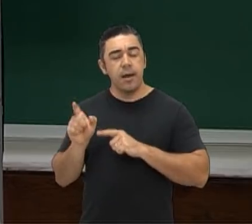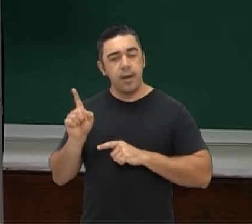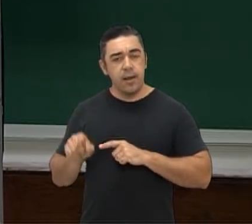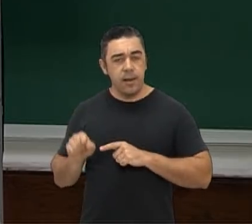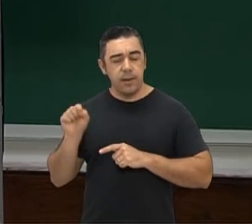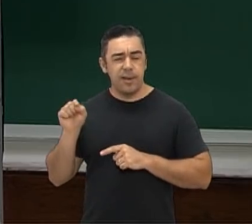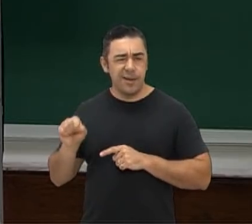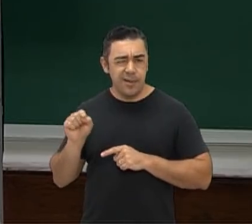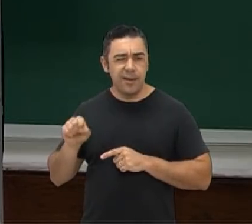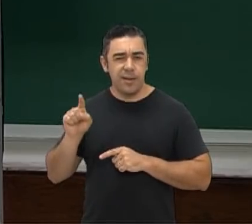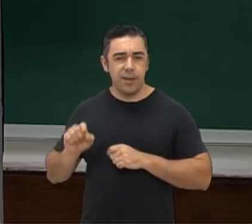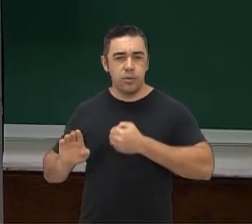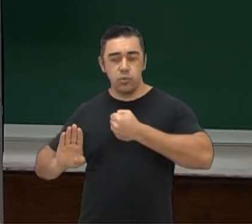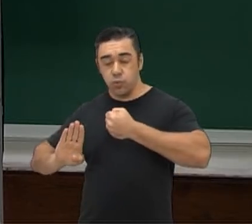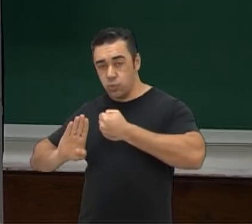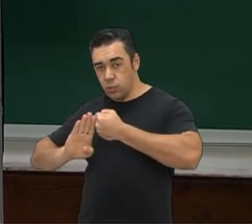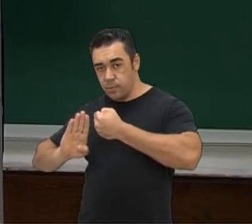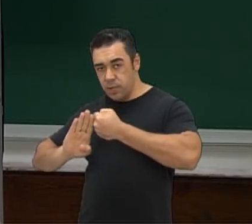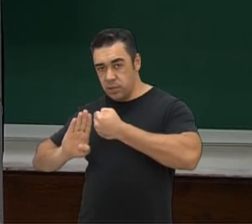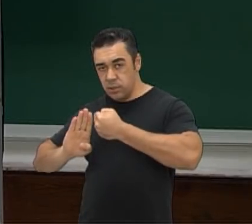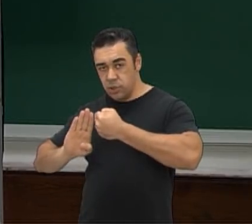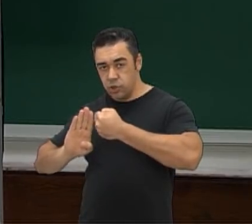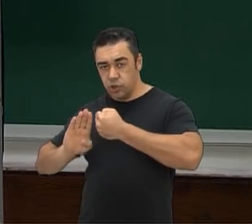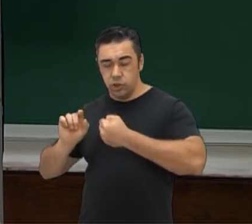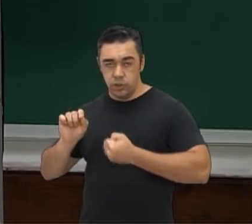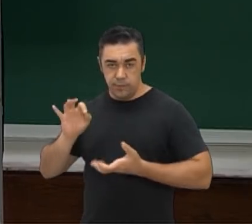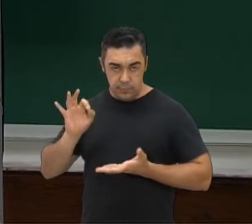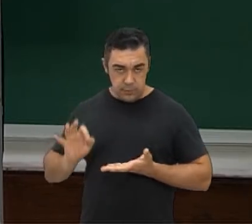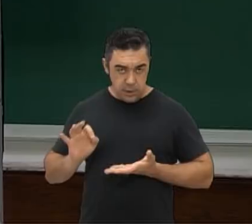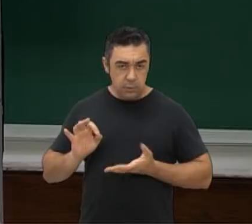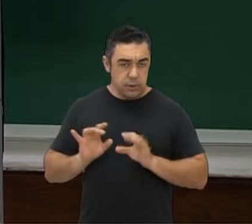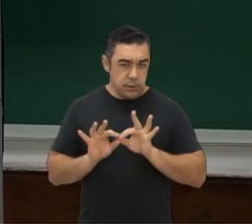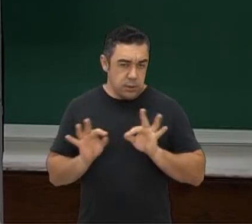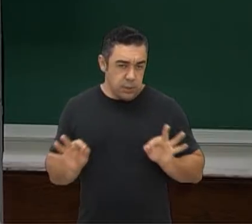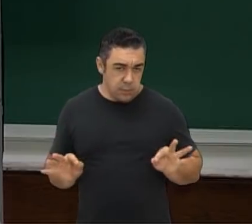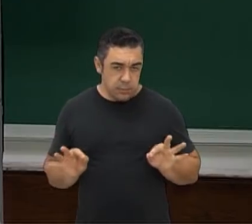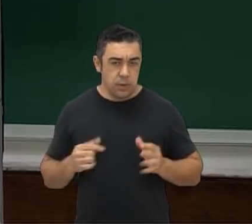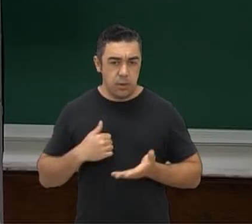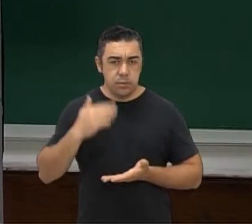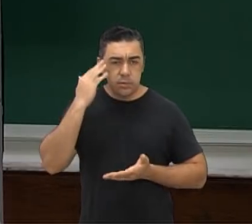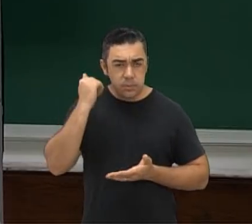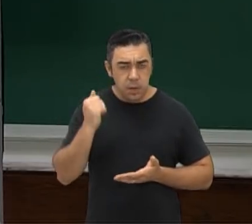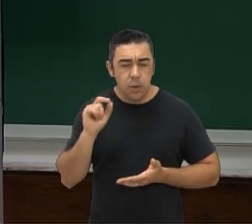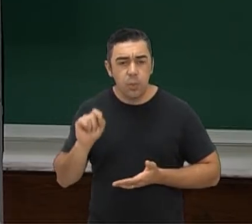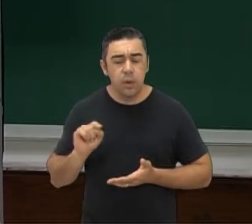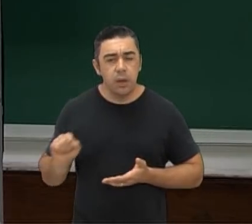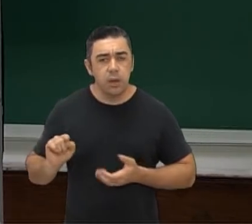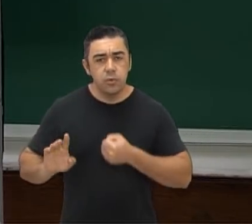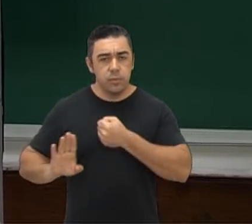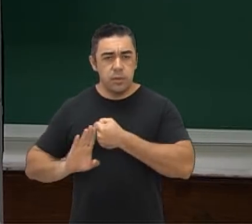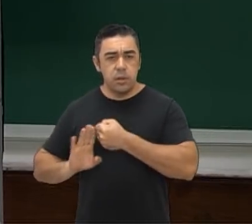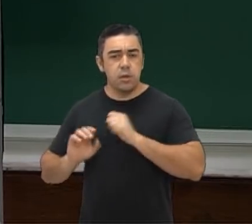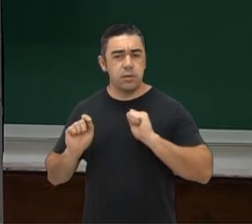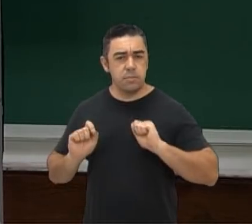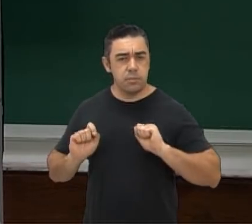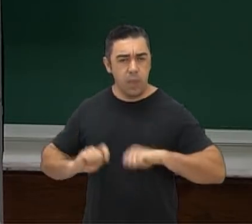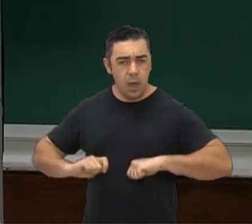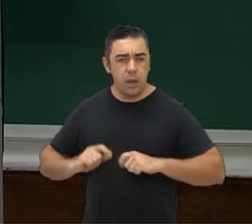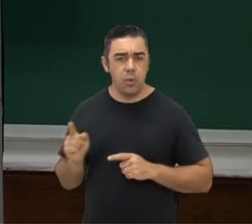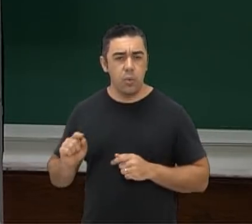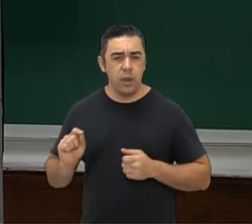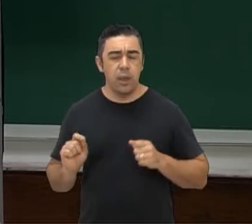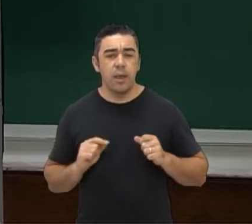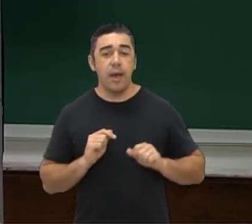classes gramaticais como substantivo, né? Um substantivo comum, né? Eu sei que é substantivo porque eu posso colocar o